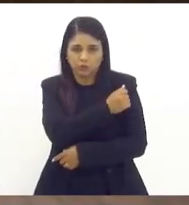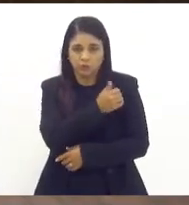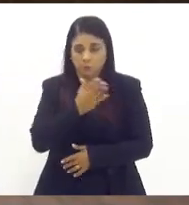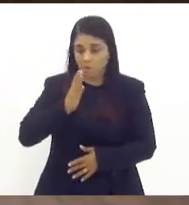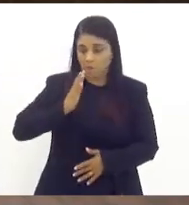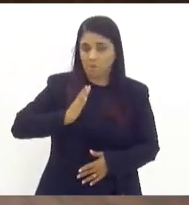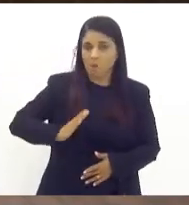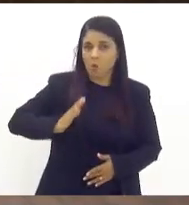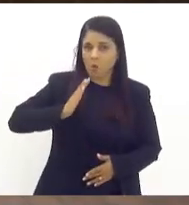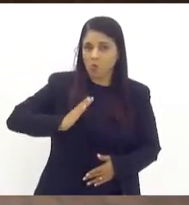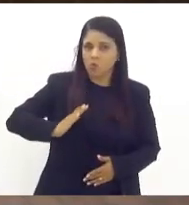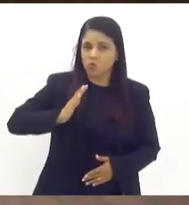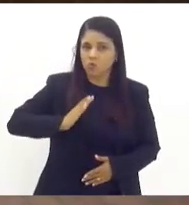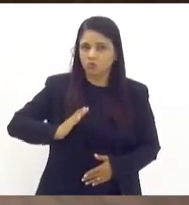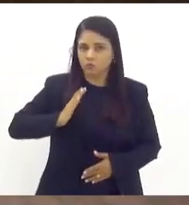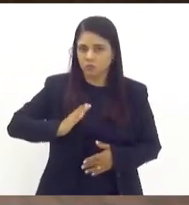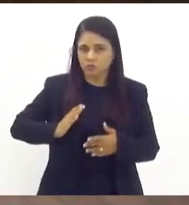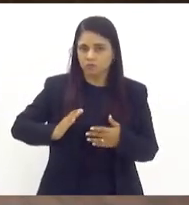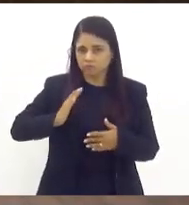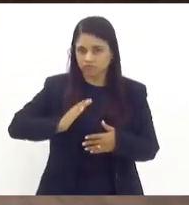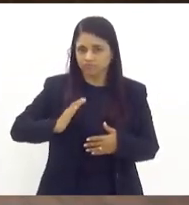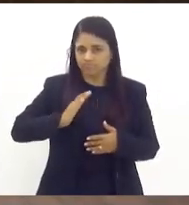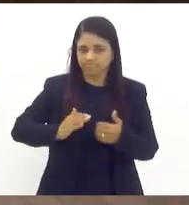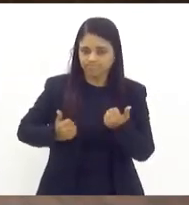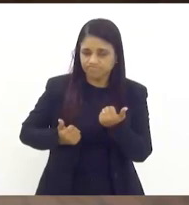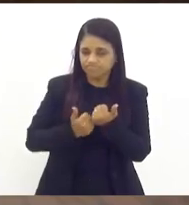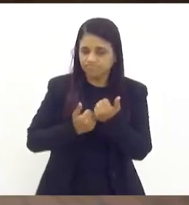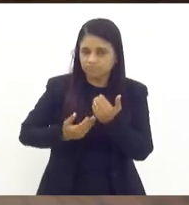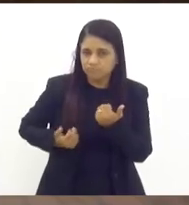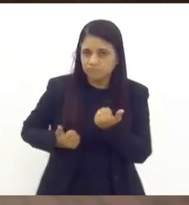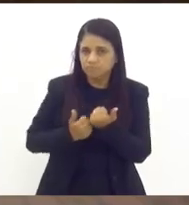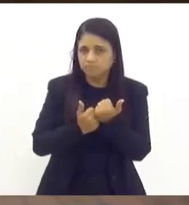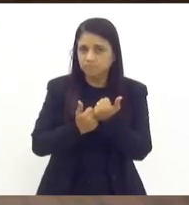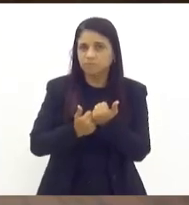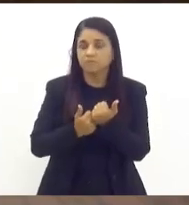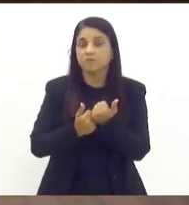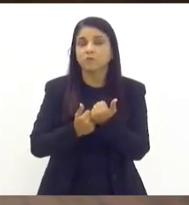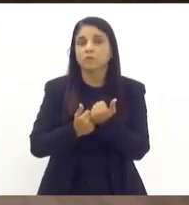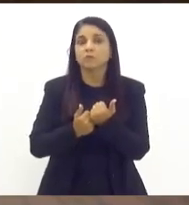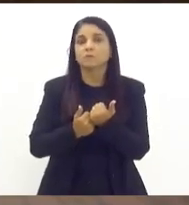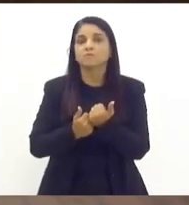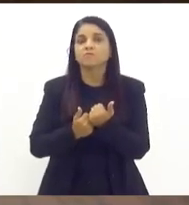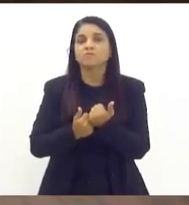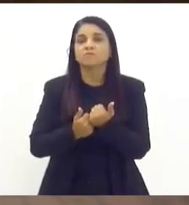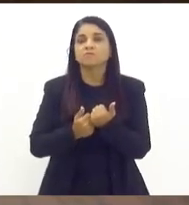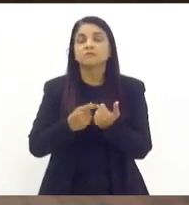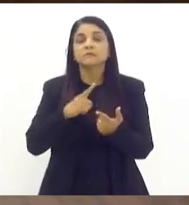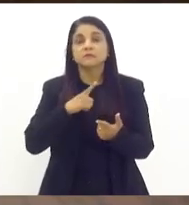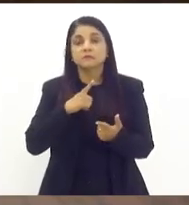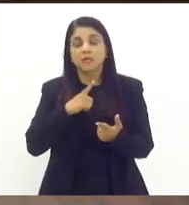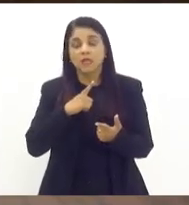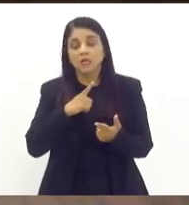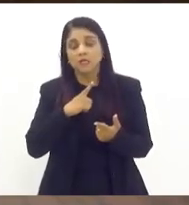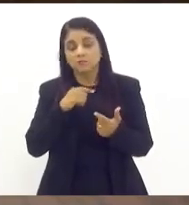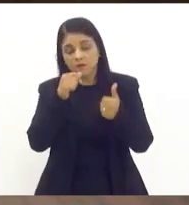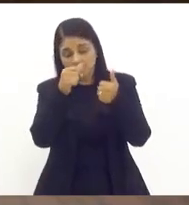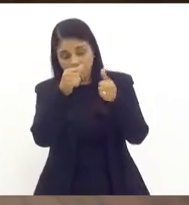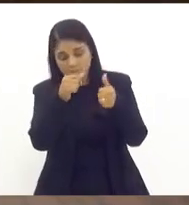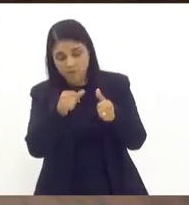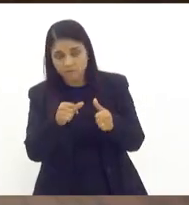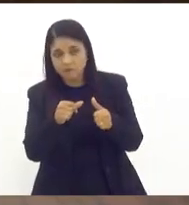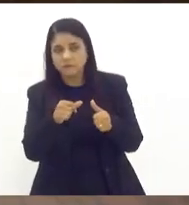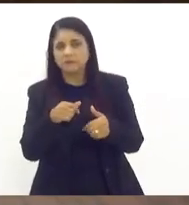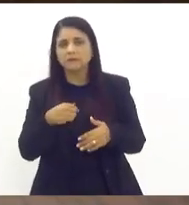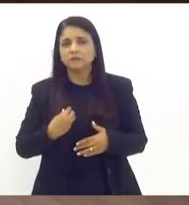de bolsa de auxílio quando isso ocorre tem toda uma verificação da vida